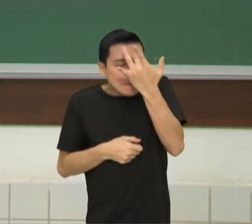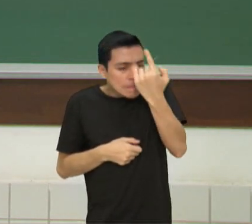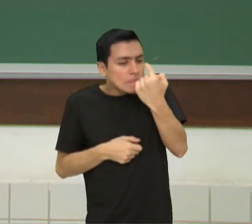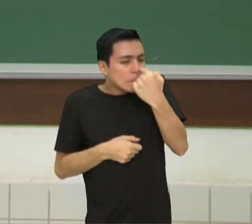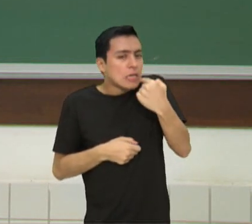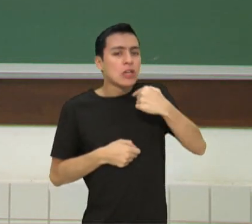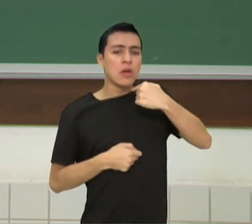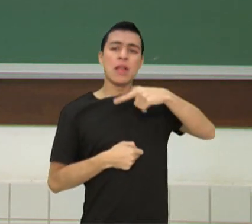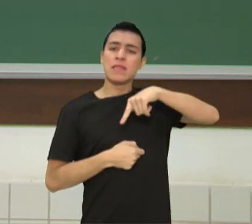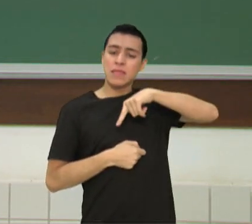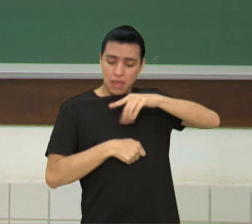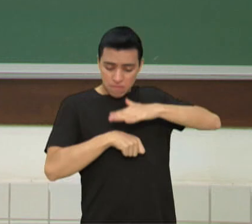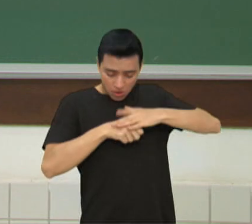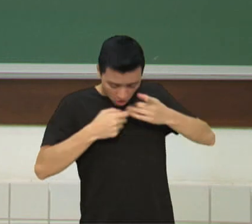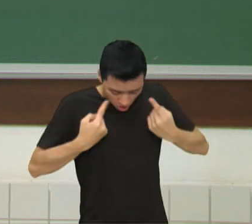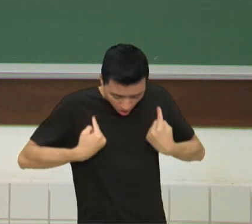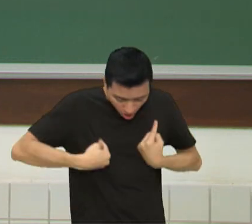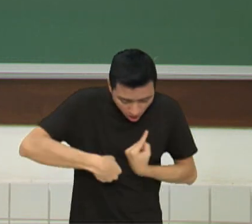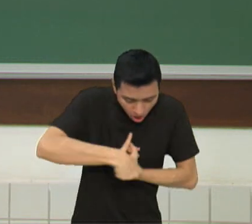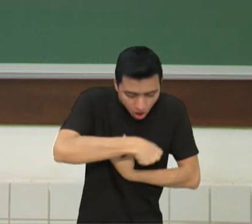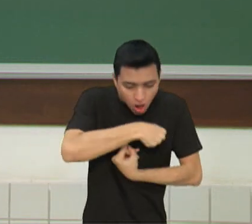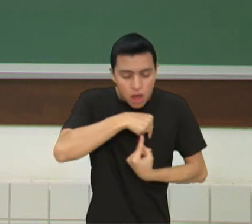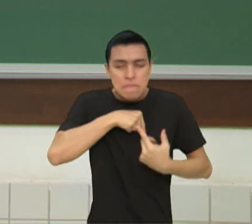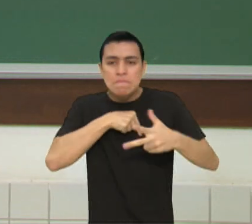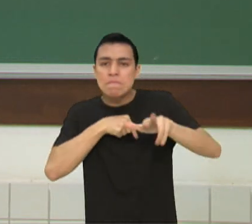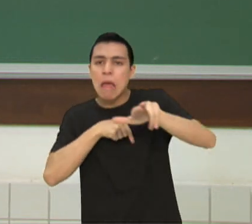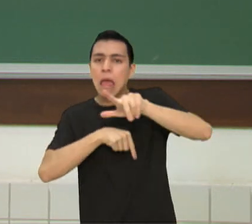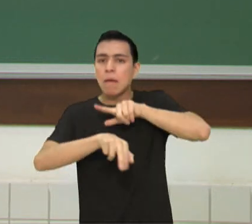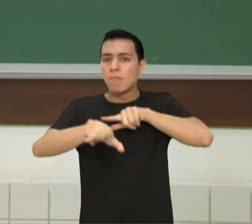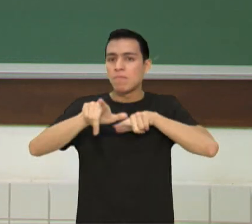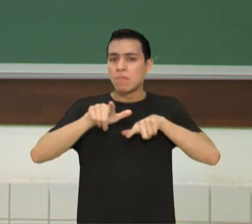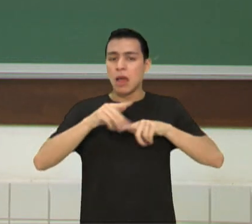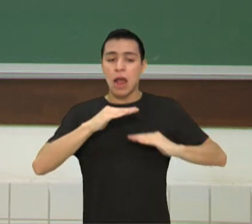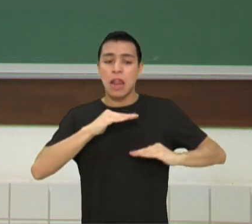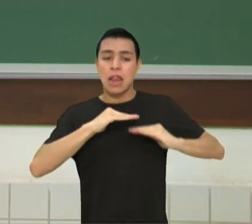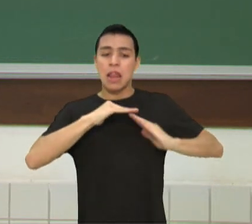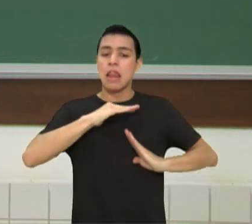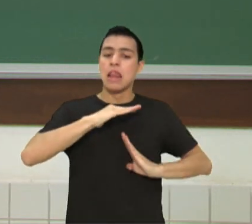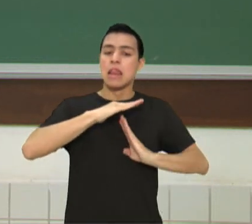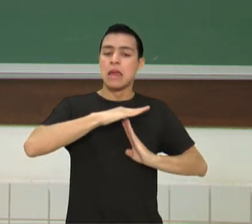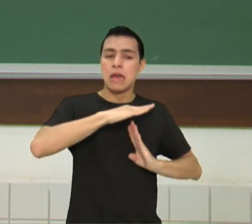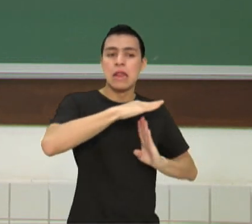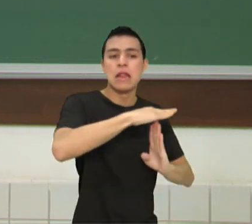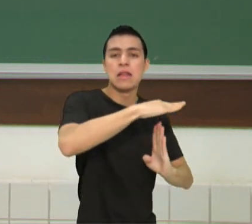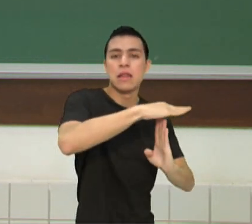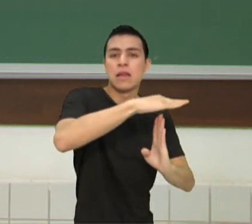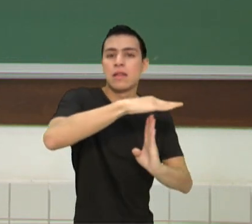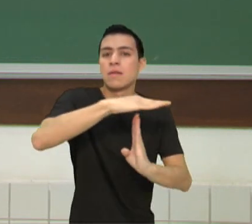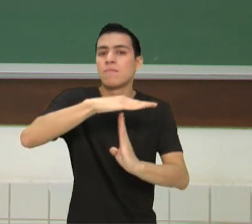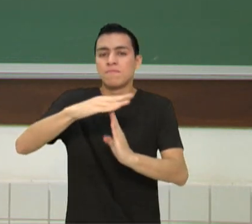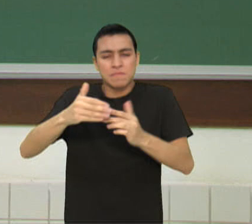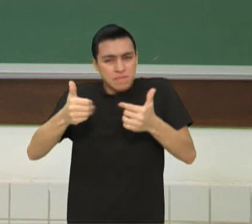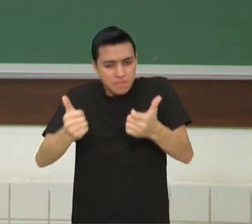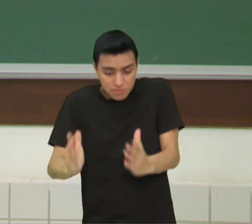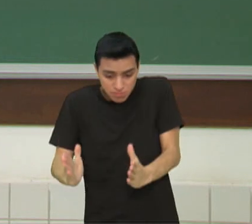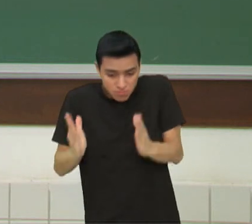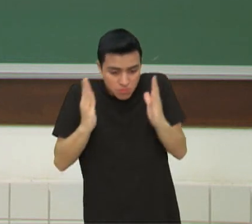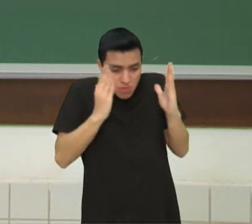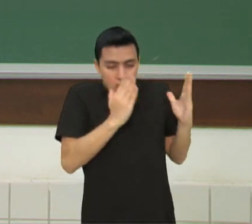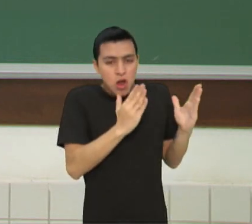um organismo diferente, cada pessoa tem a sua dose. Certo? Continuando o nosso caminho nas